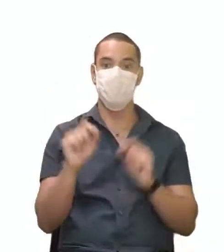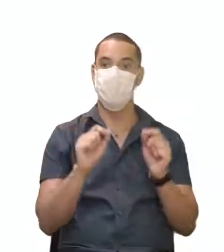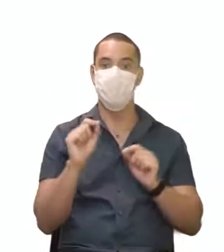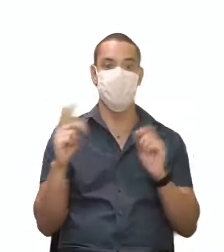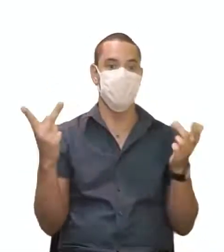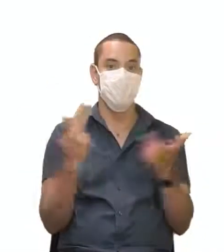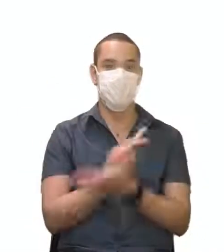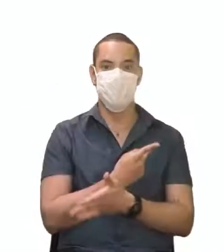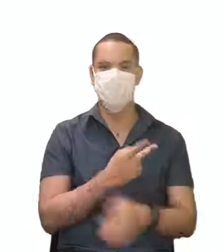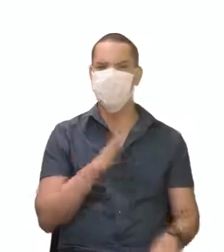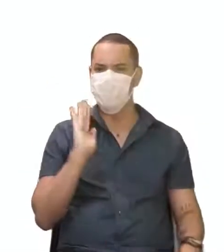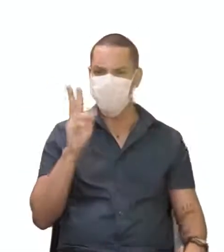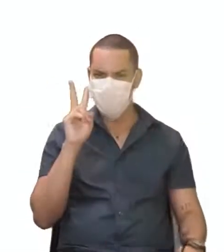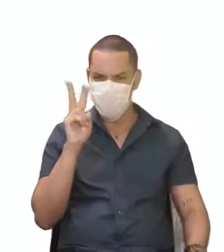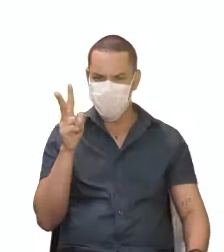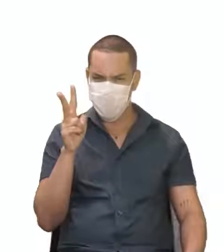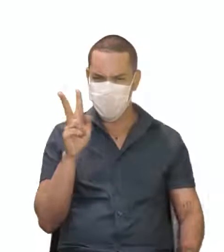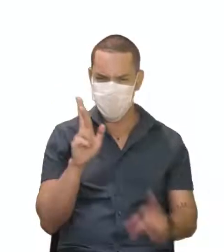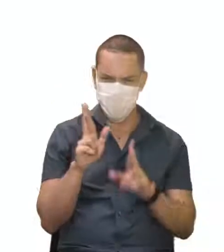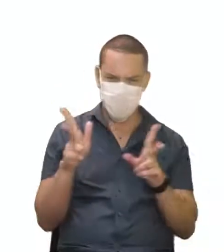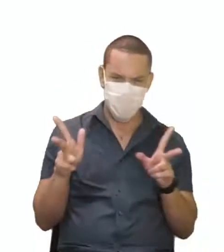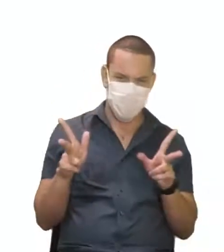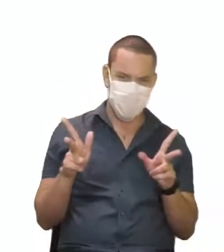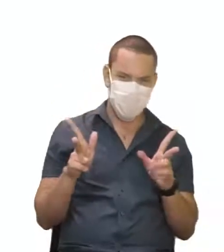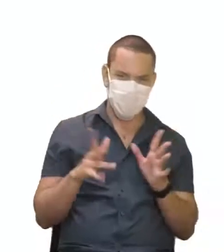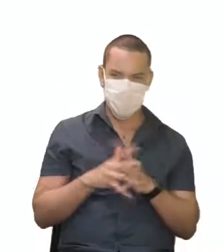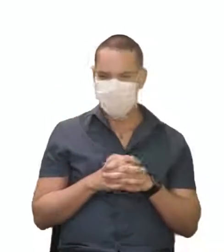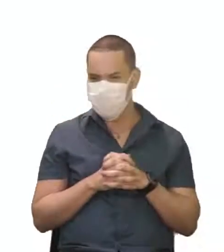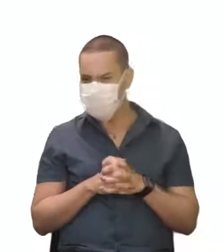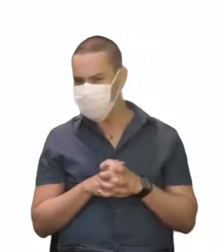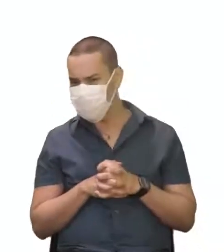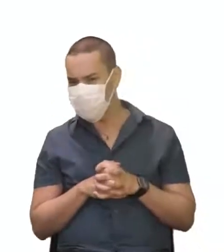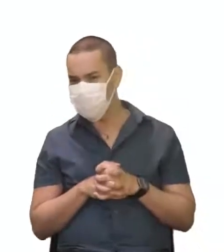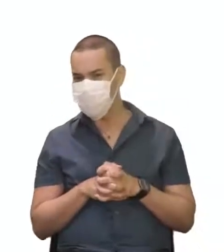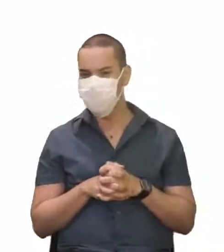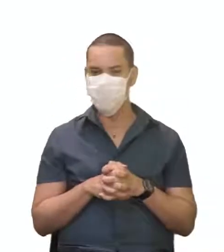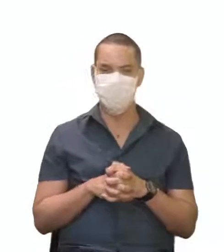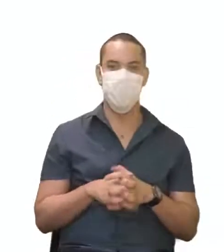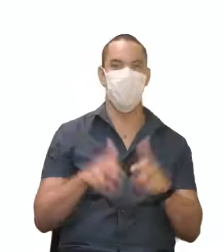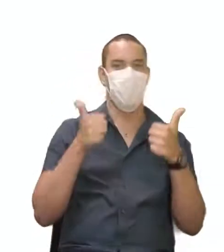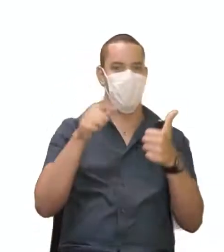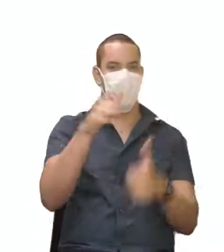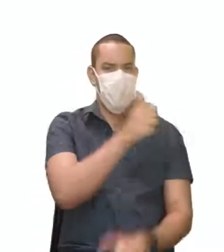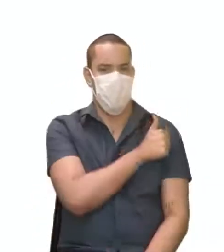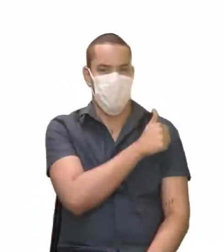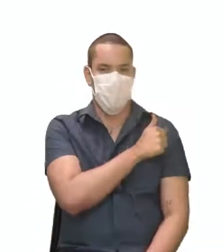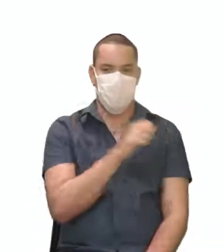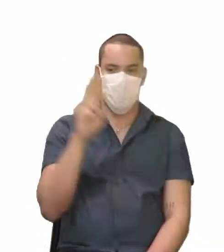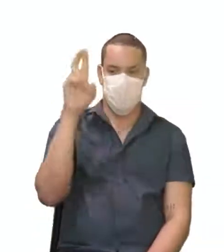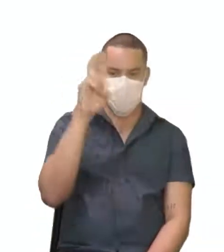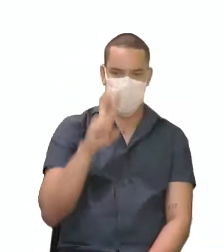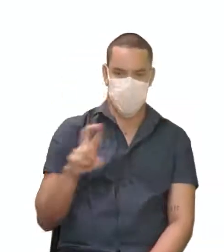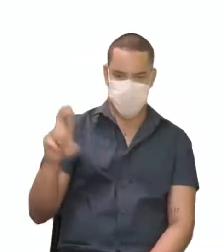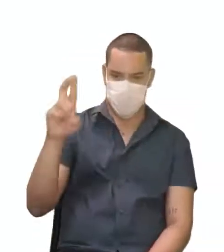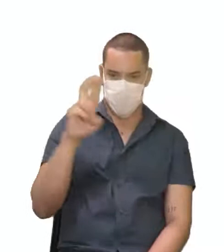bonitinho. Prof, mas eu estou vendo aqui uma coisa diferente. Muito bem que você é um aluno observador.